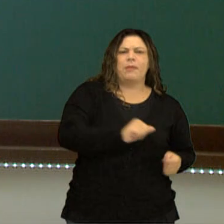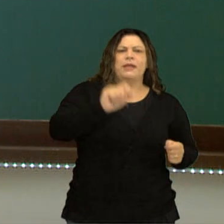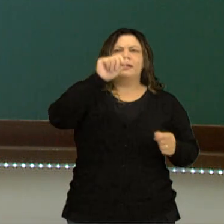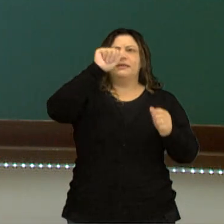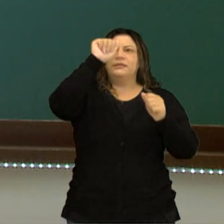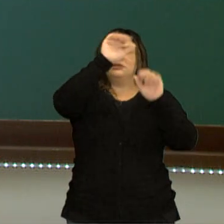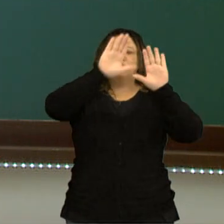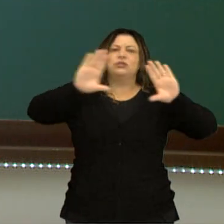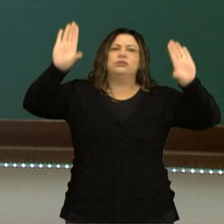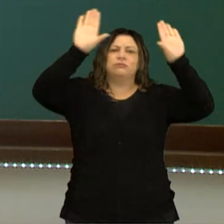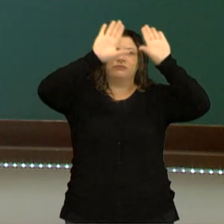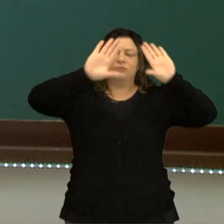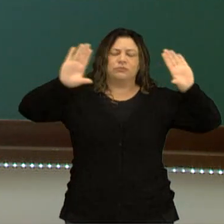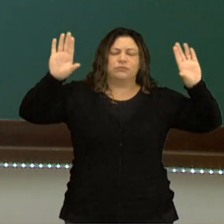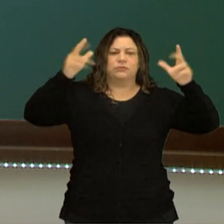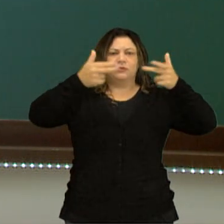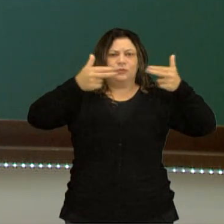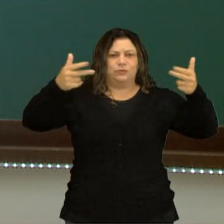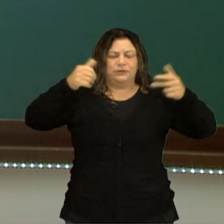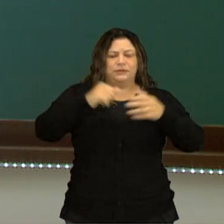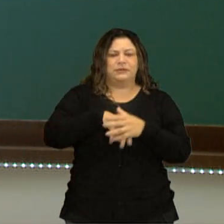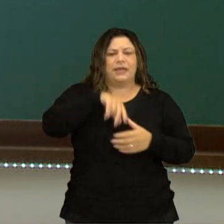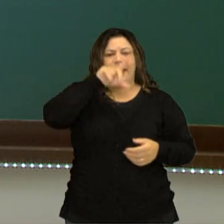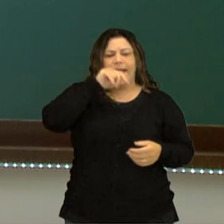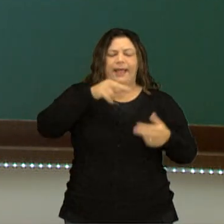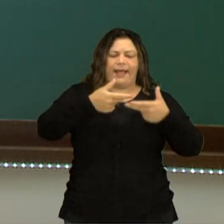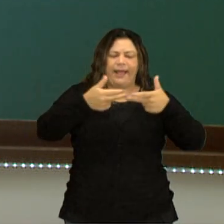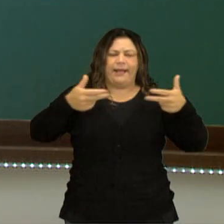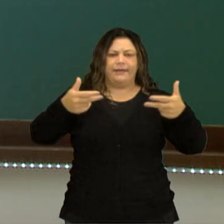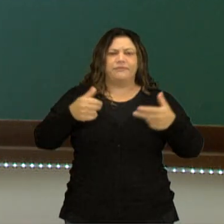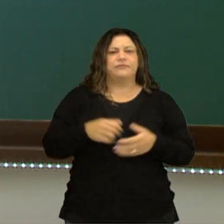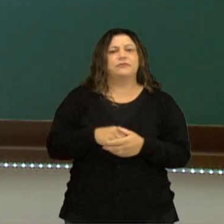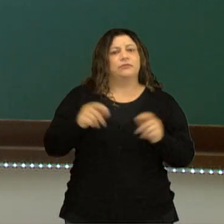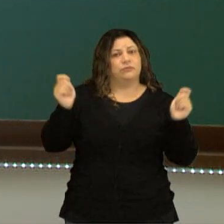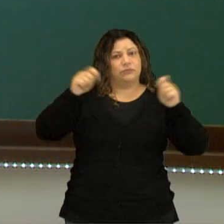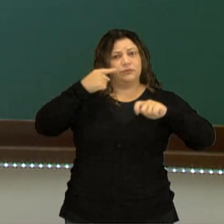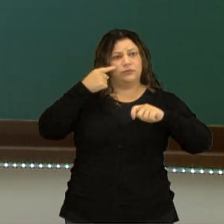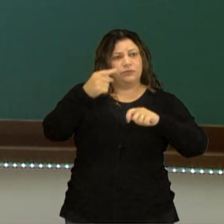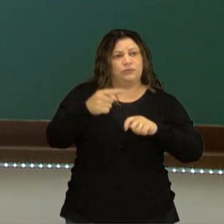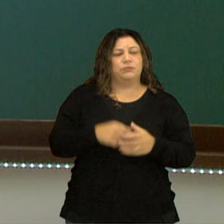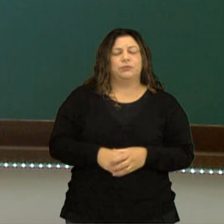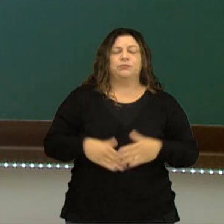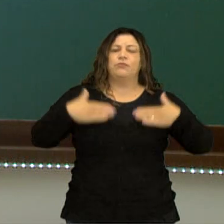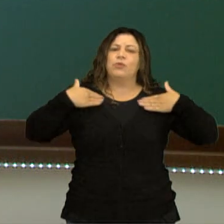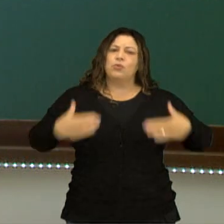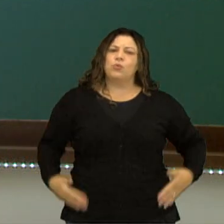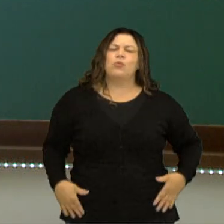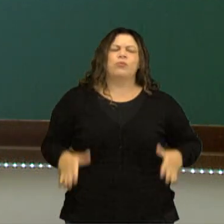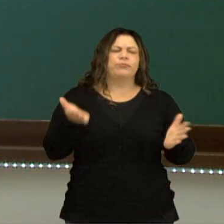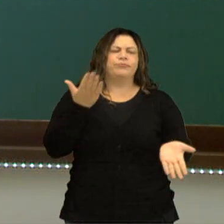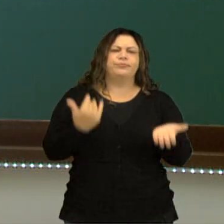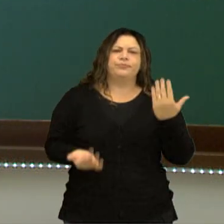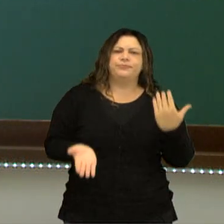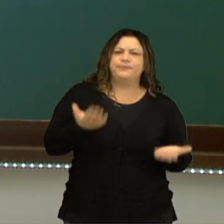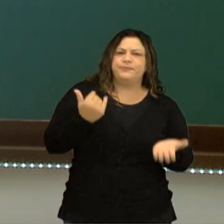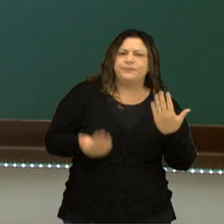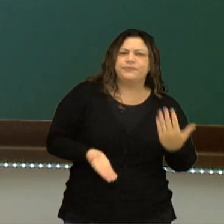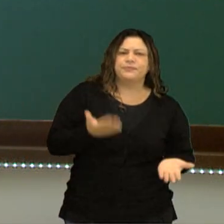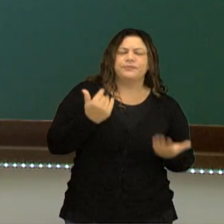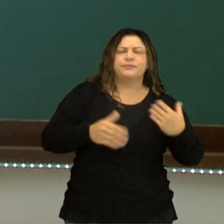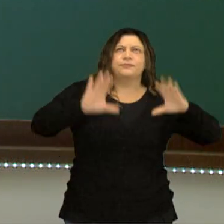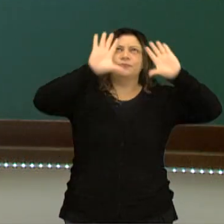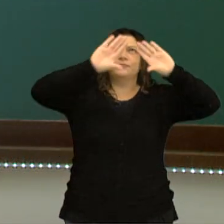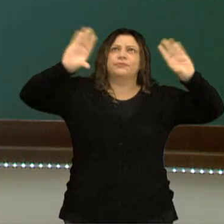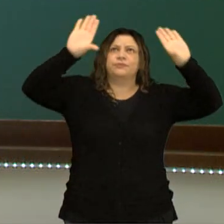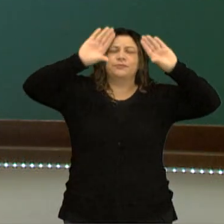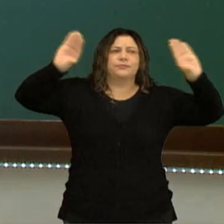Isso nós já vimos na reflexão anterior. O corpo sem peso é nuvem à toa. O tempo inexiste,